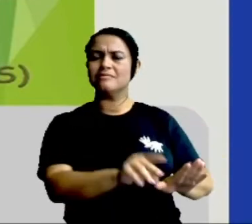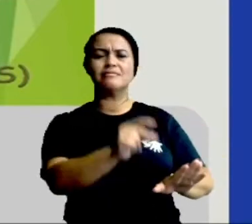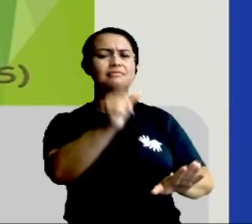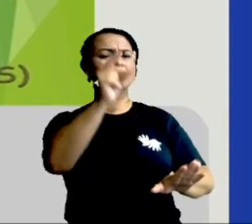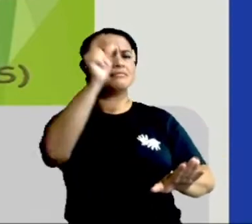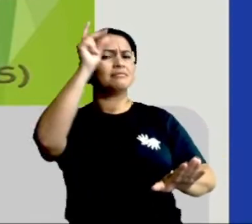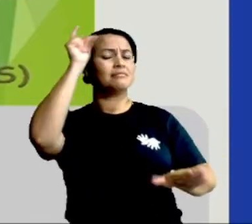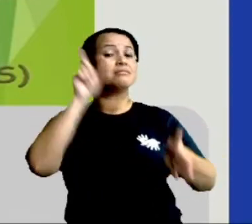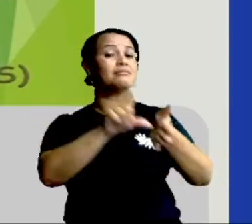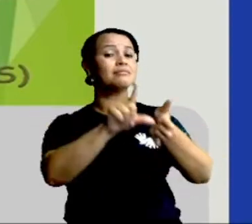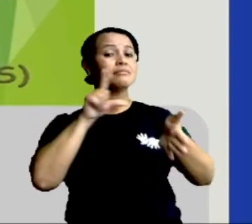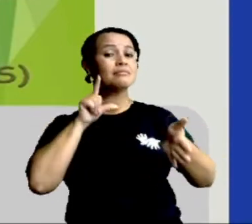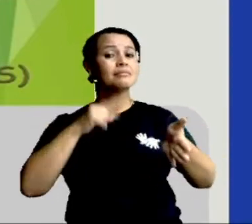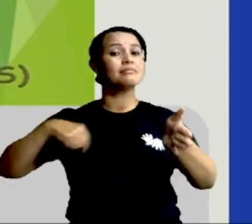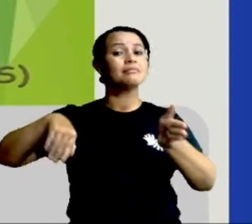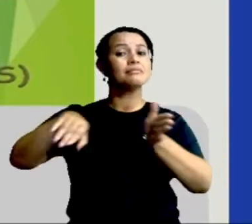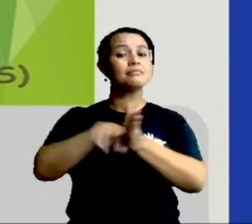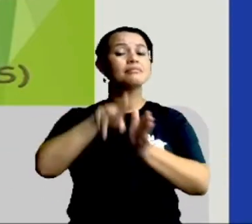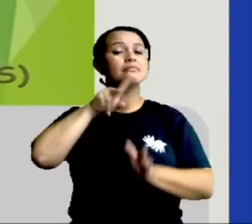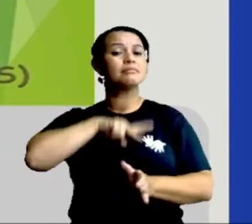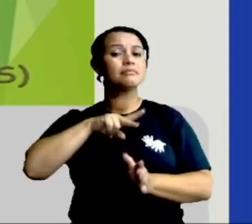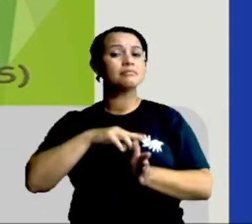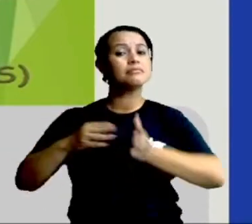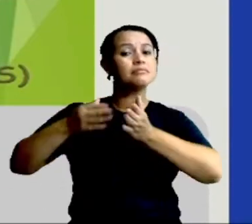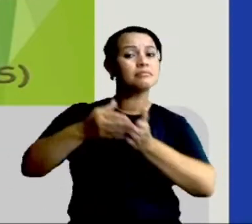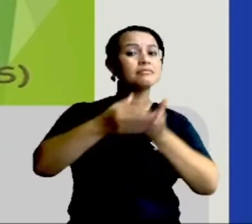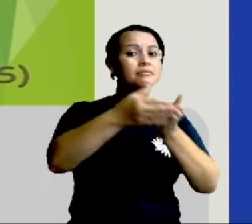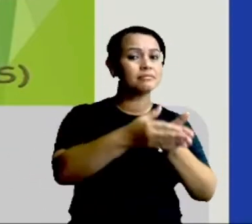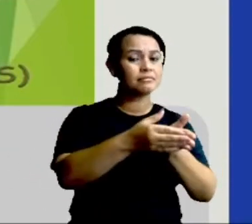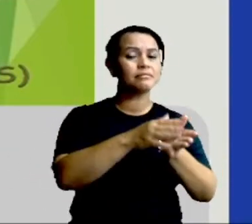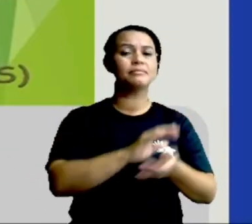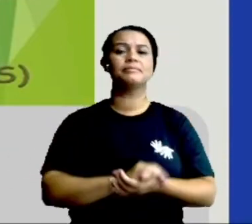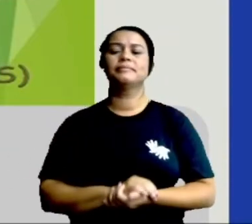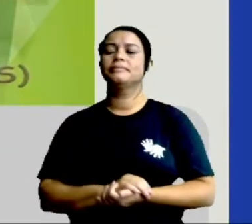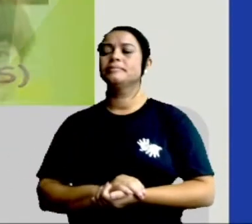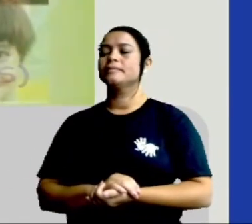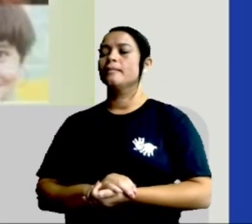bem antes desses portugueses desembarcarem.